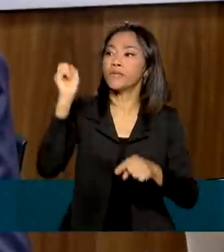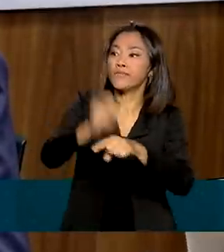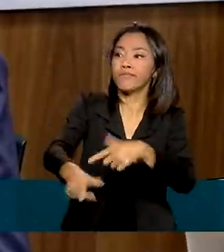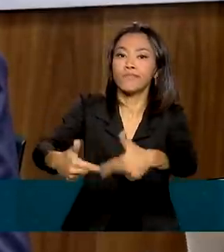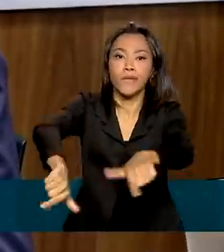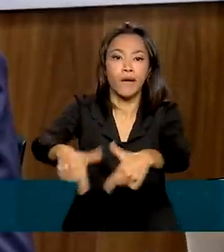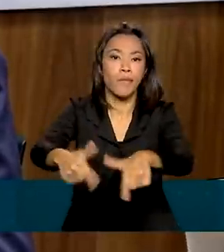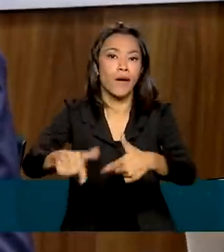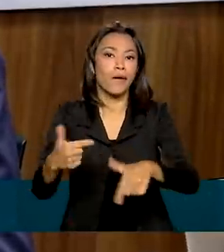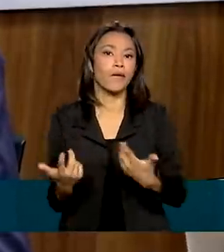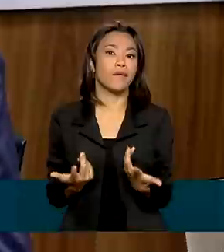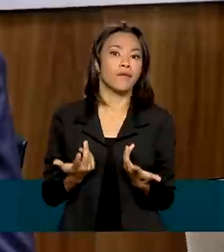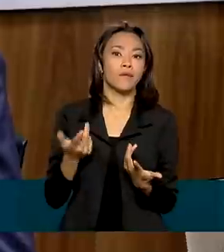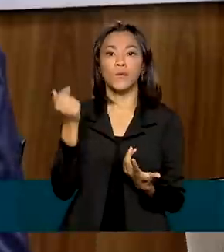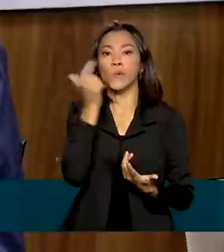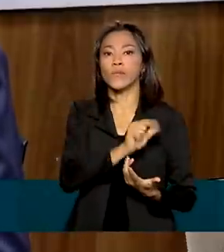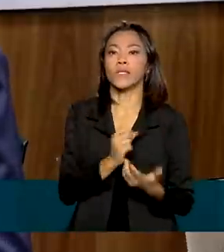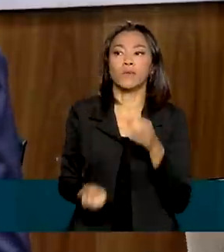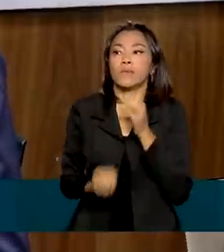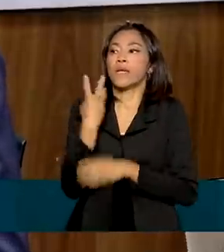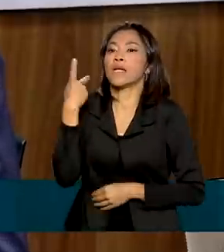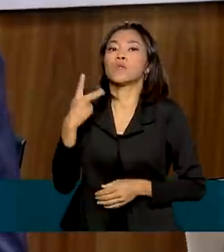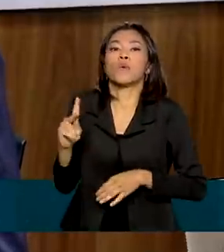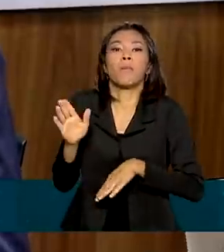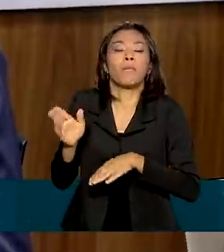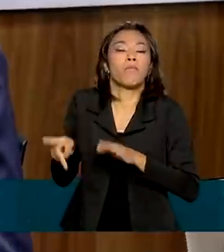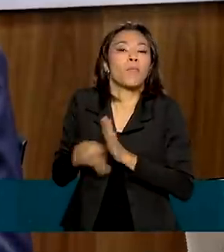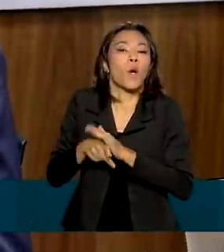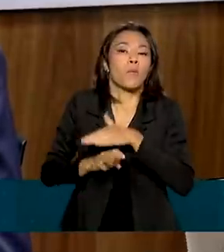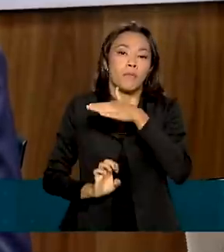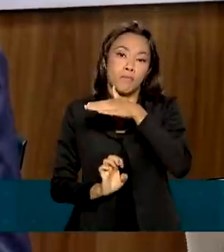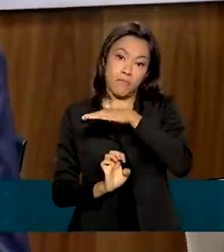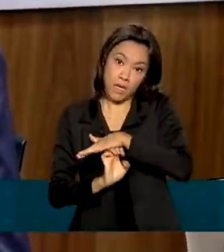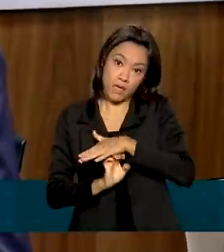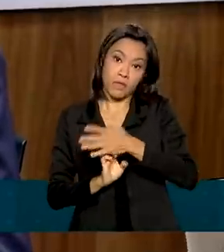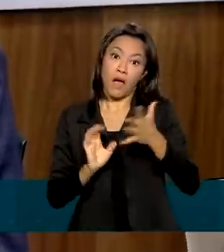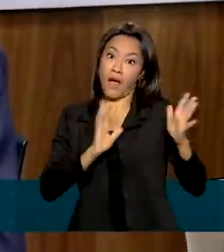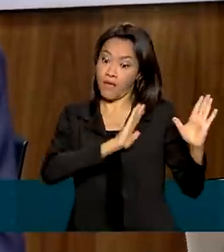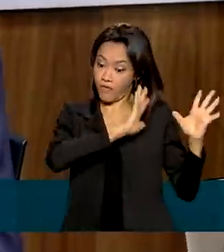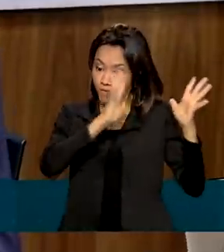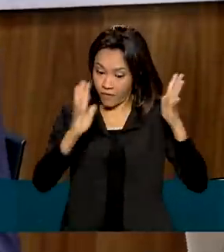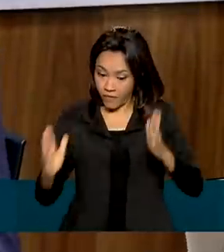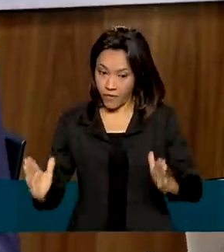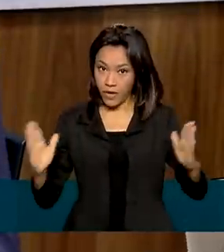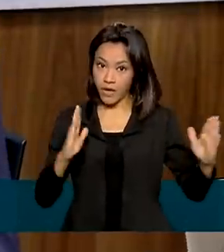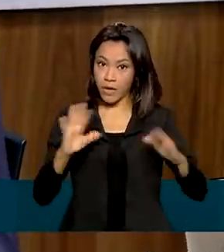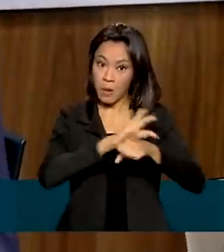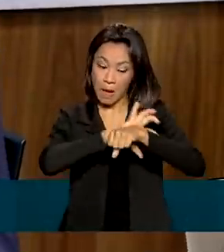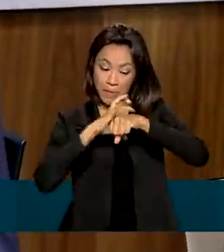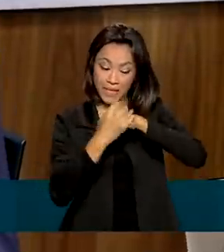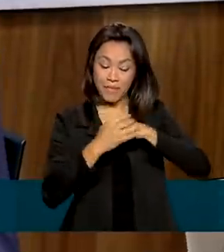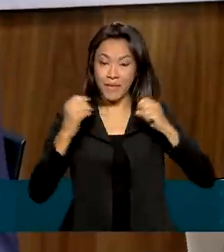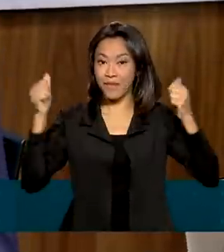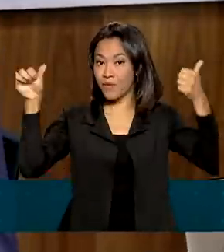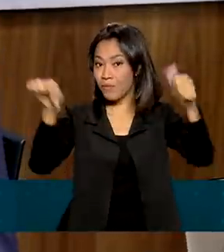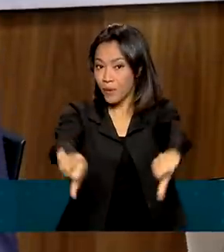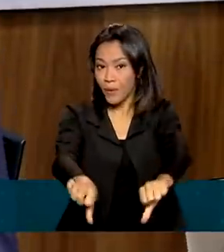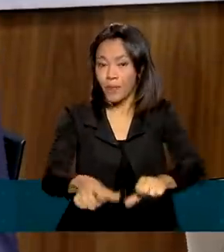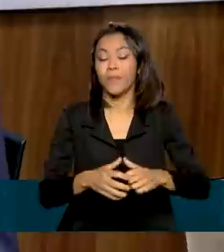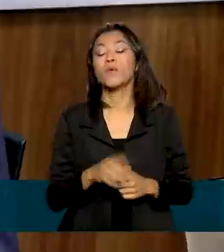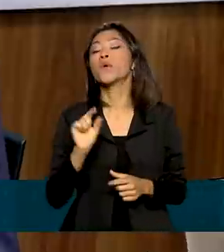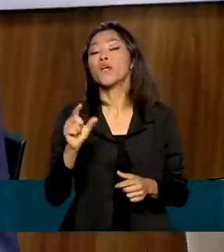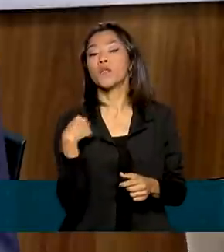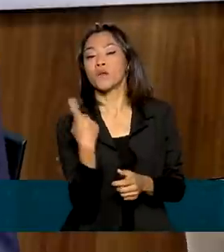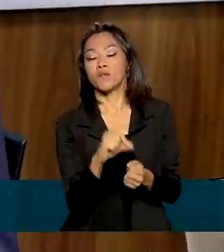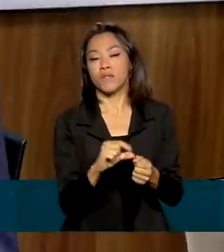ou Criar o seu próprio a sua própria empresa e ver academia tudo se agravou é que nós levantamos até